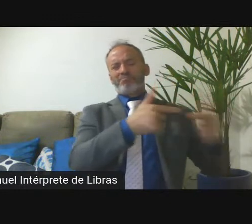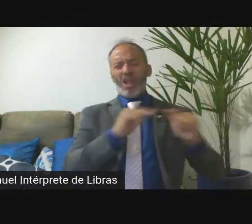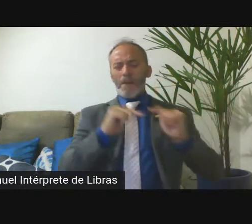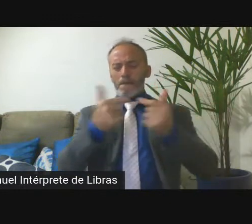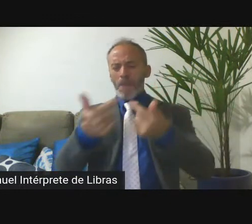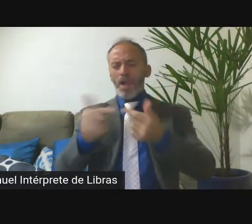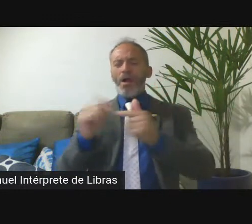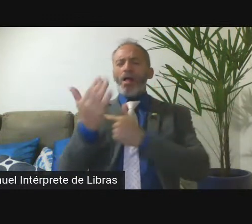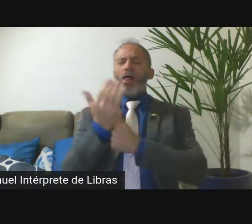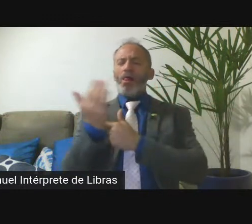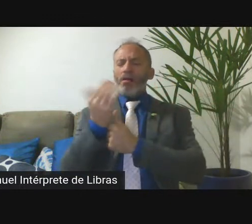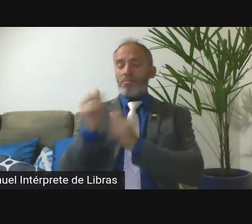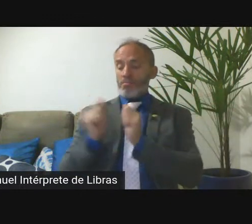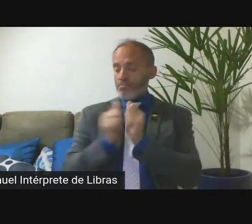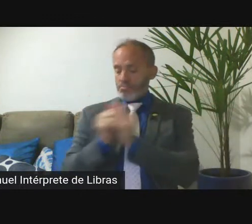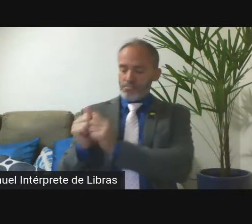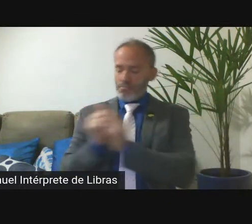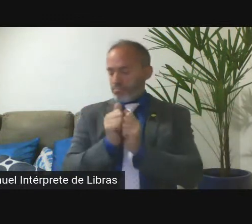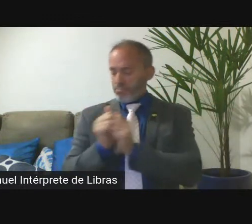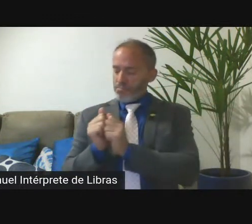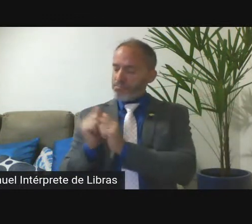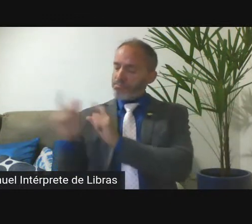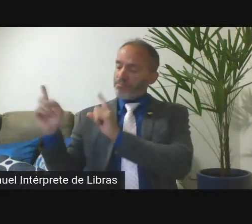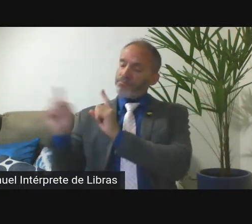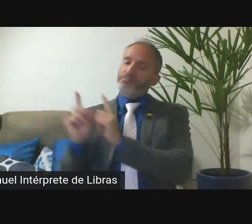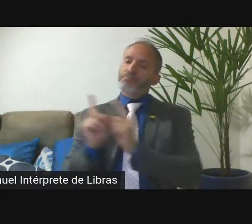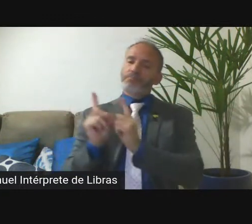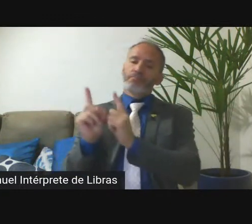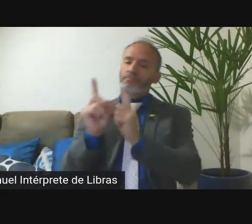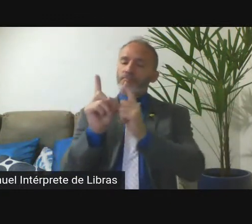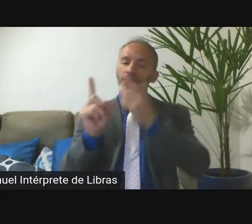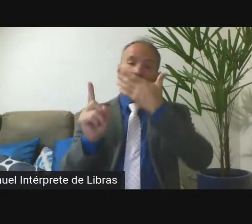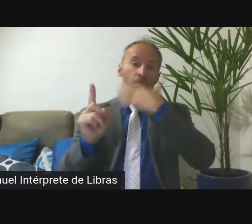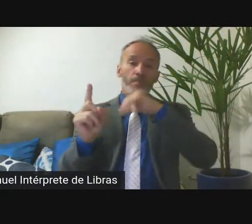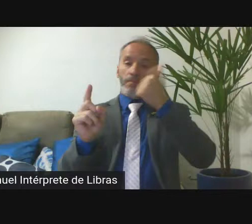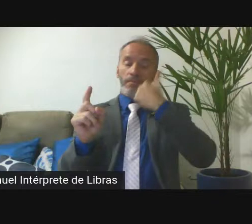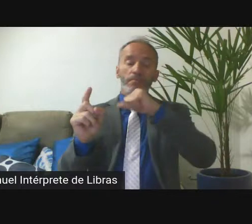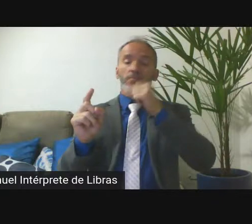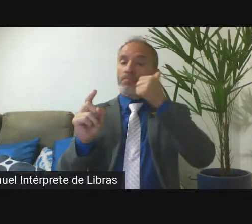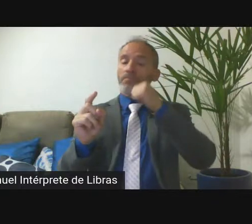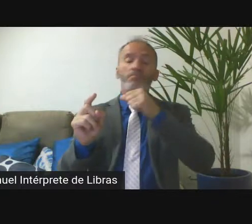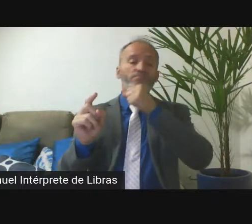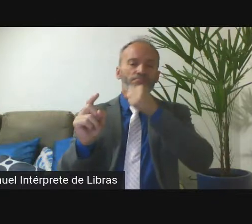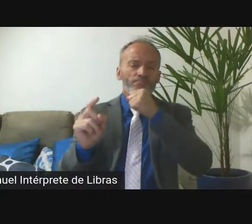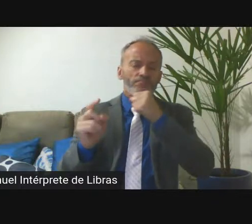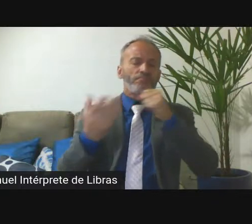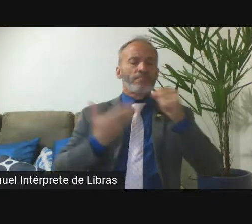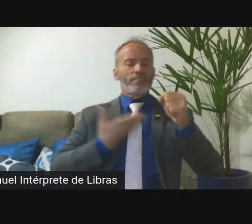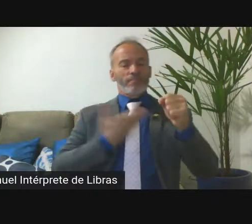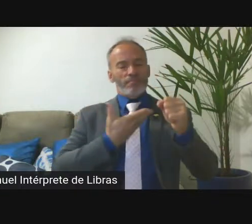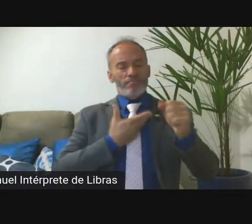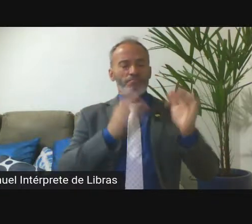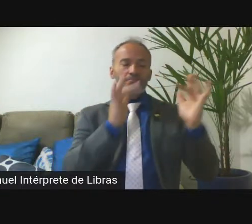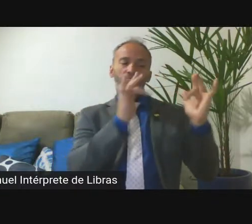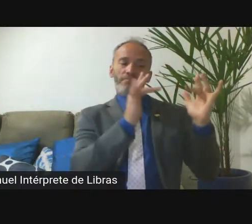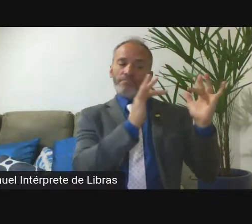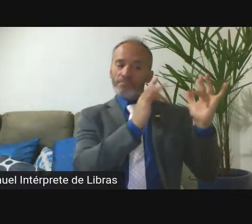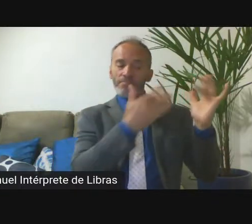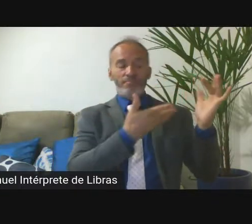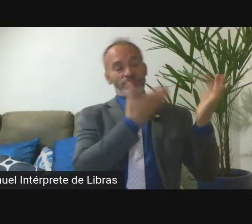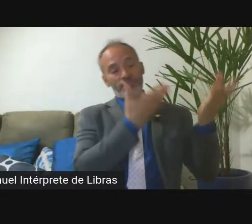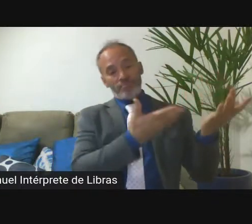e lutaram ao nosso lado. Pais, avós, amigos, namorados e